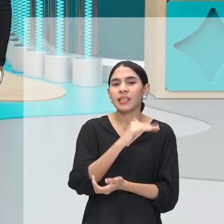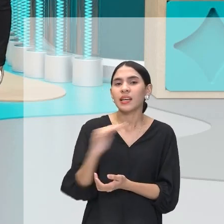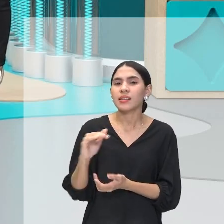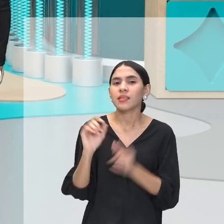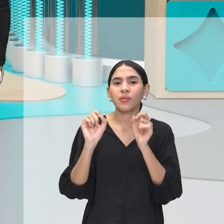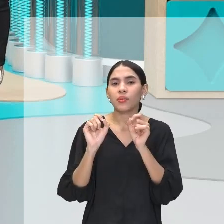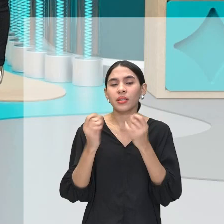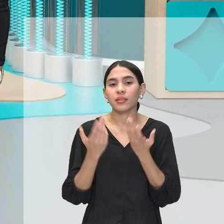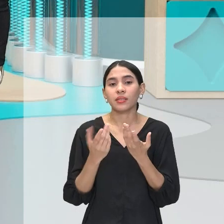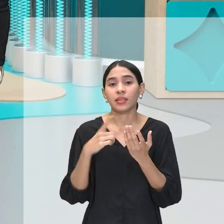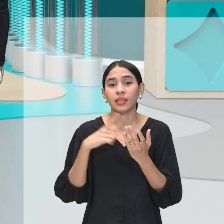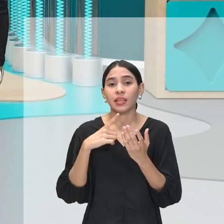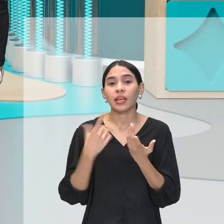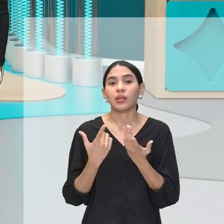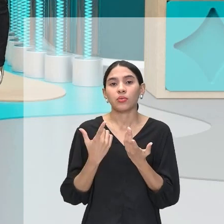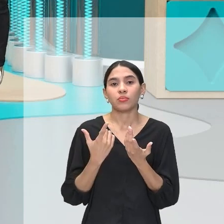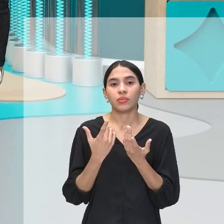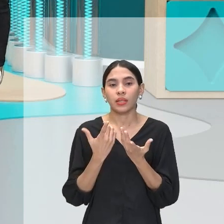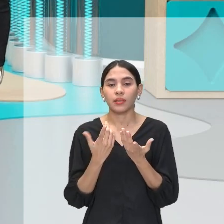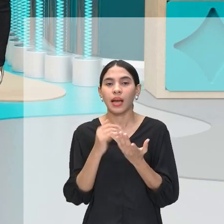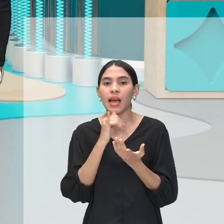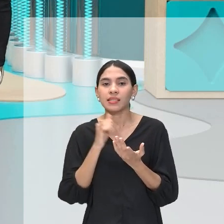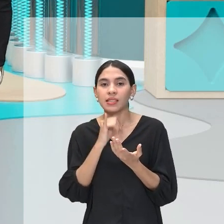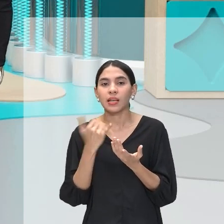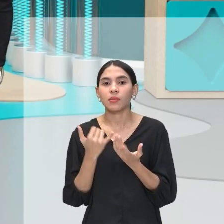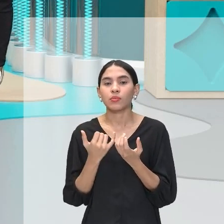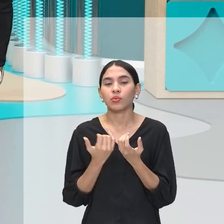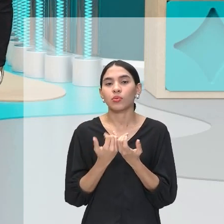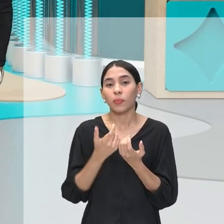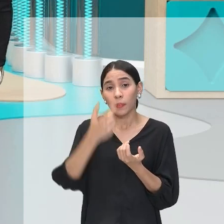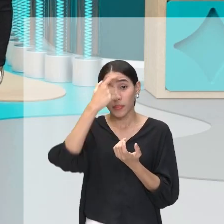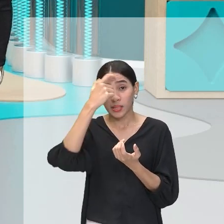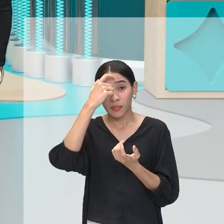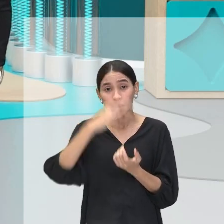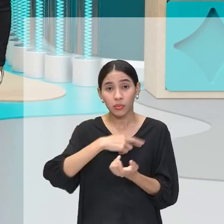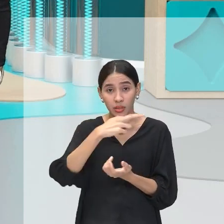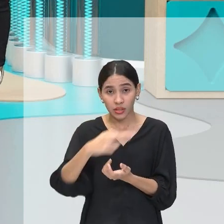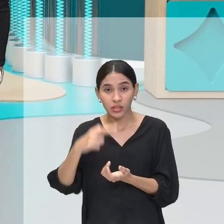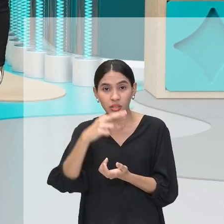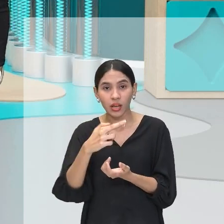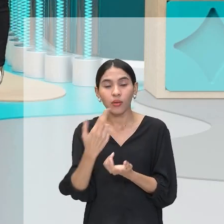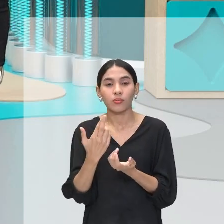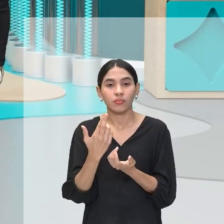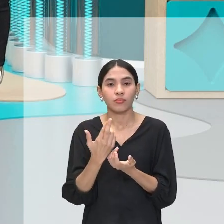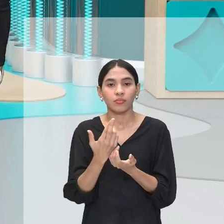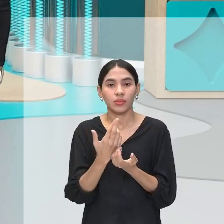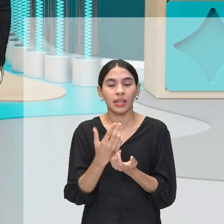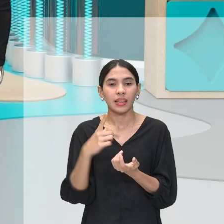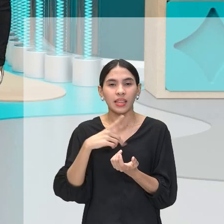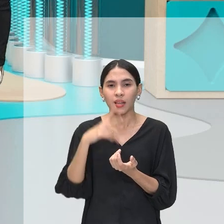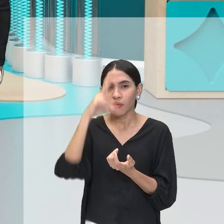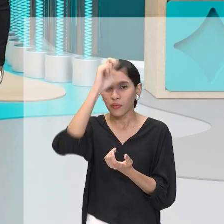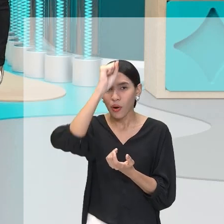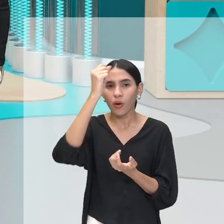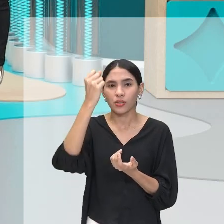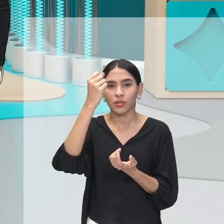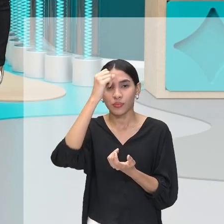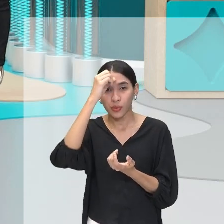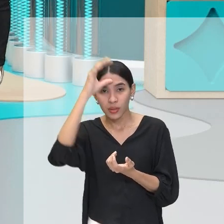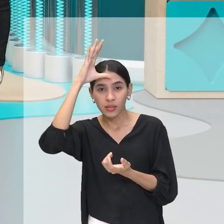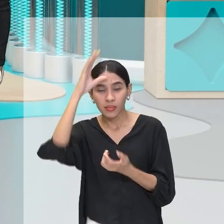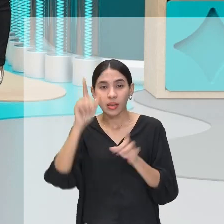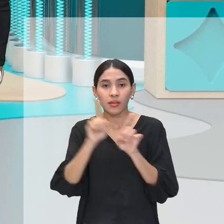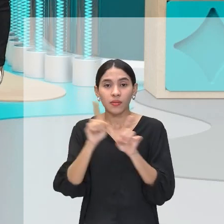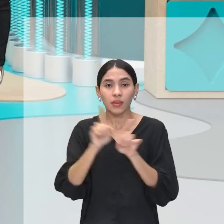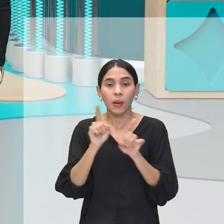partir do discurso cristão, quando o discurso cristão entra em advento, e a questão do culto ao menino